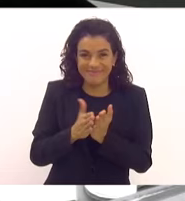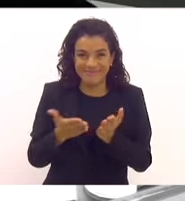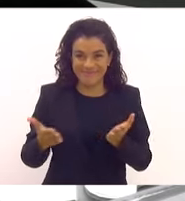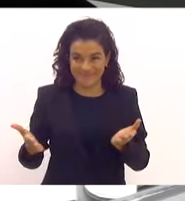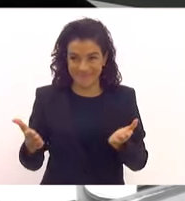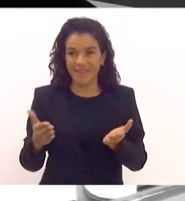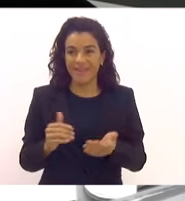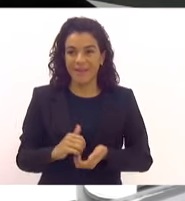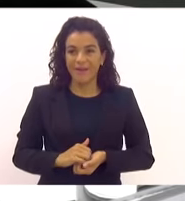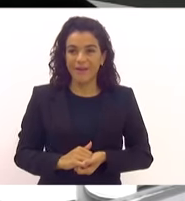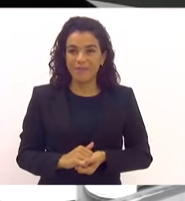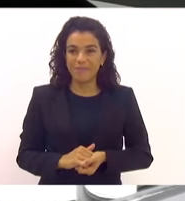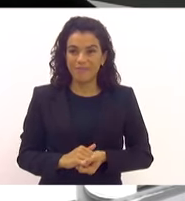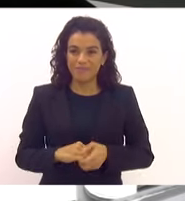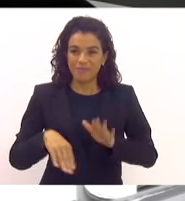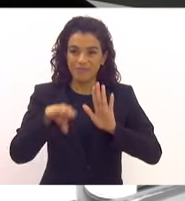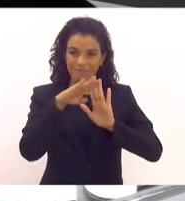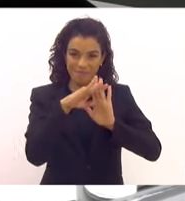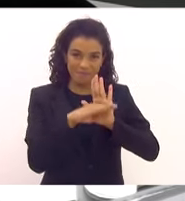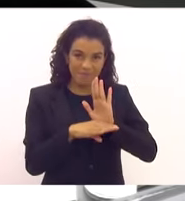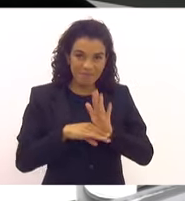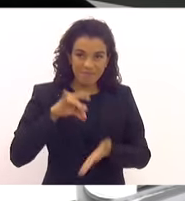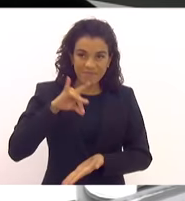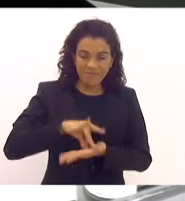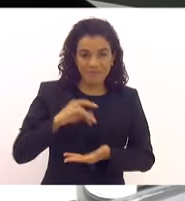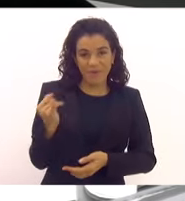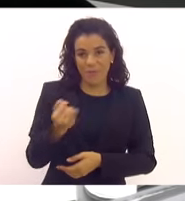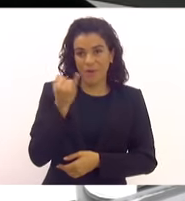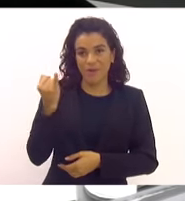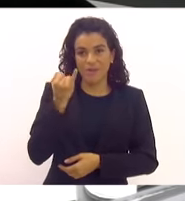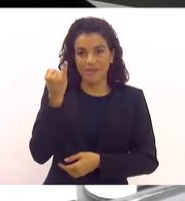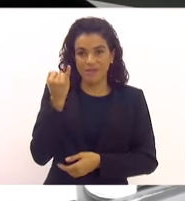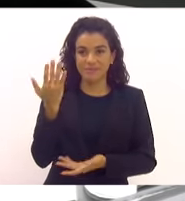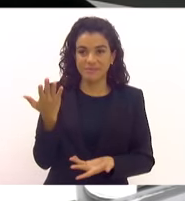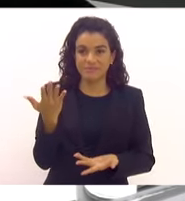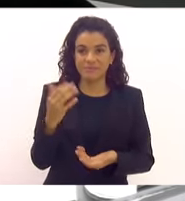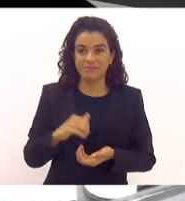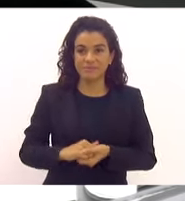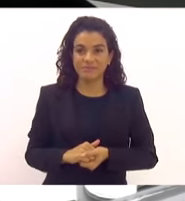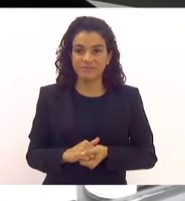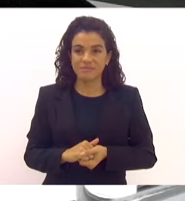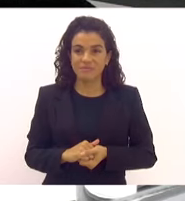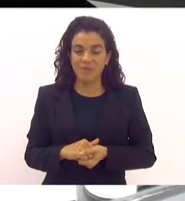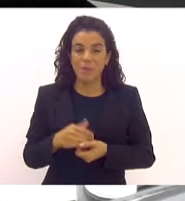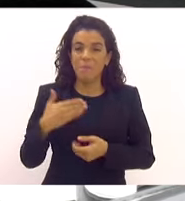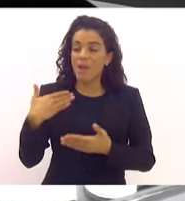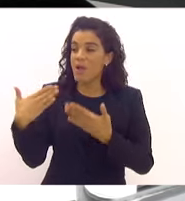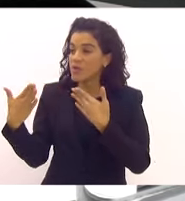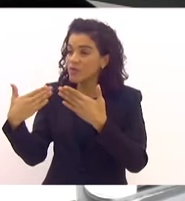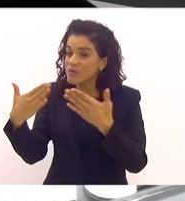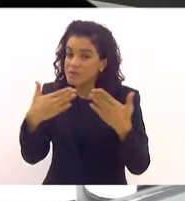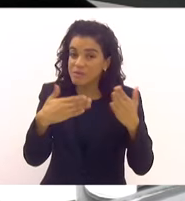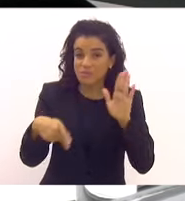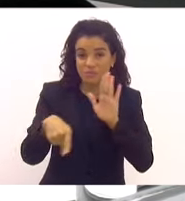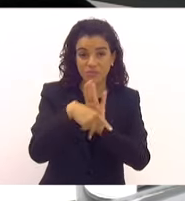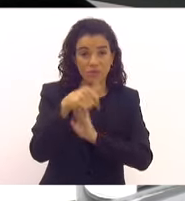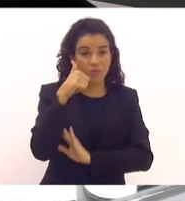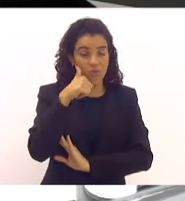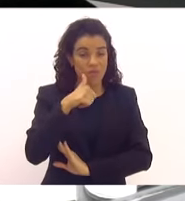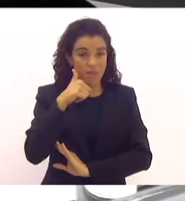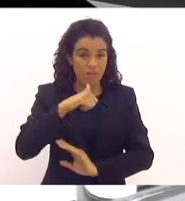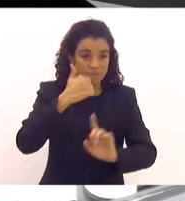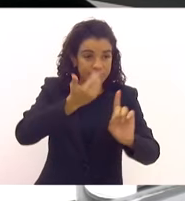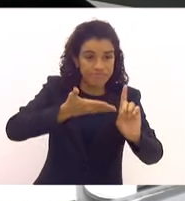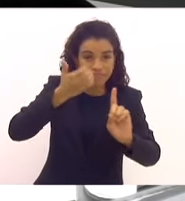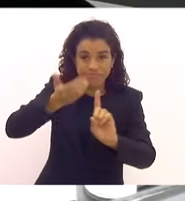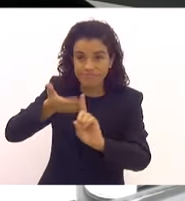enfim, programa que verdadeiramente tem uma relevância enorme. Então, assim, é, pelos argumentos das mulheres e prestigiando as mulheres, não pelos